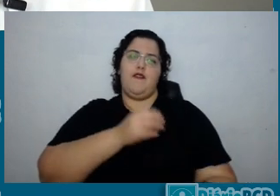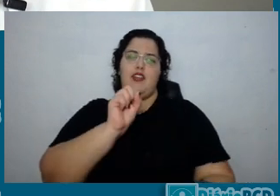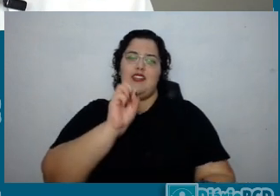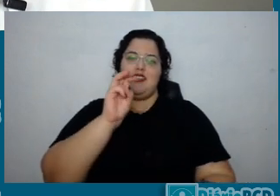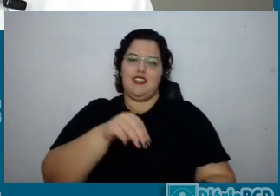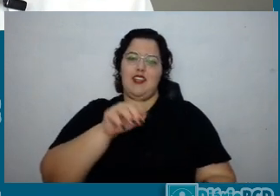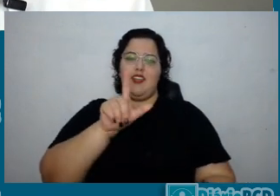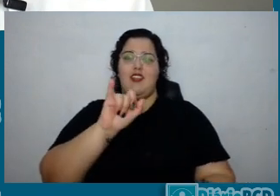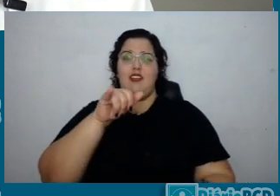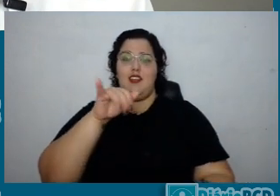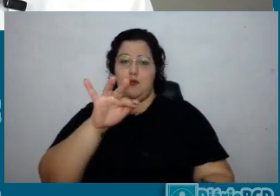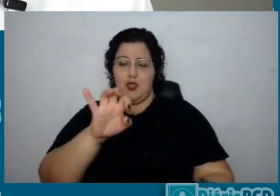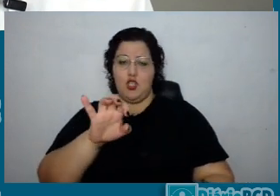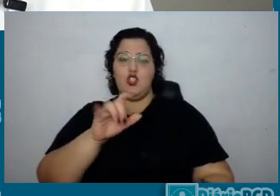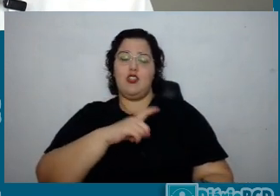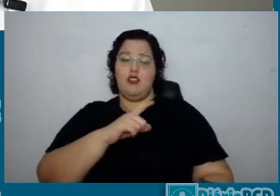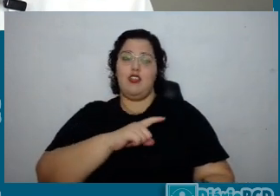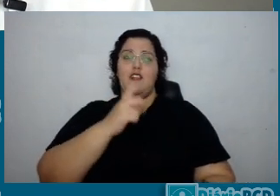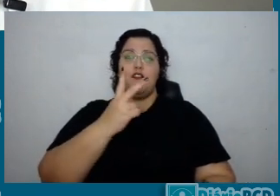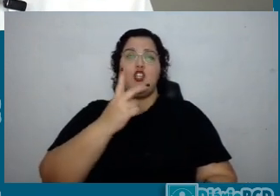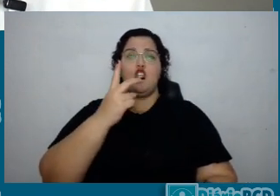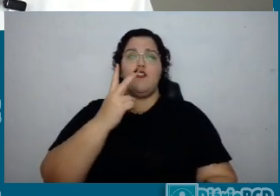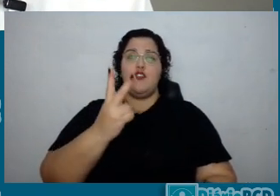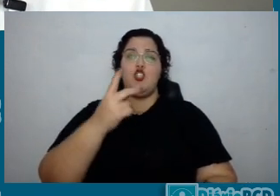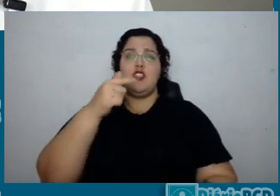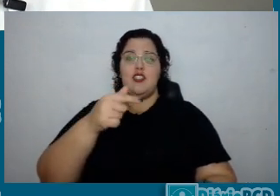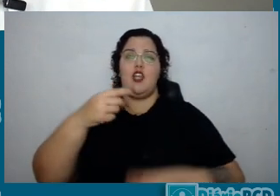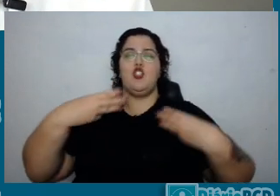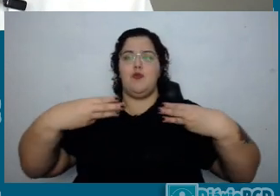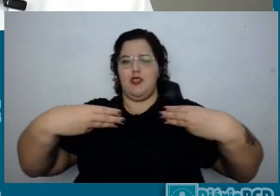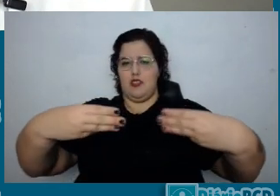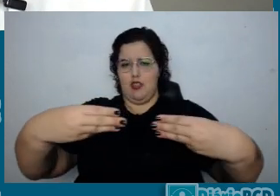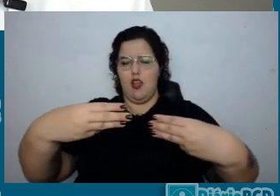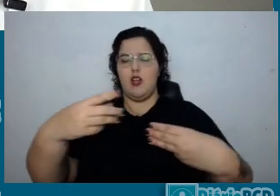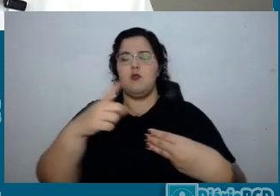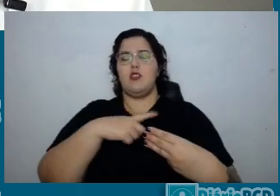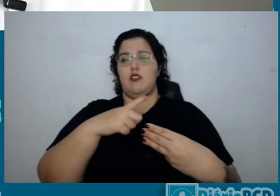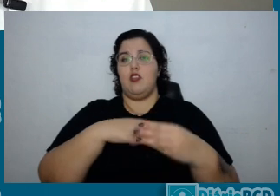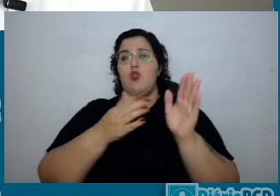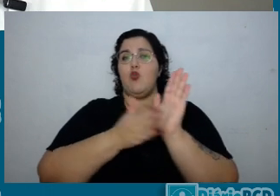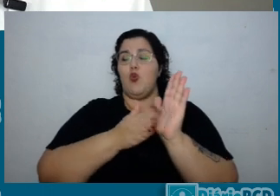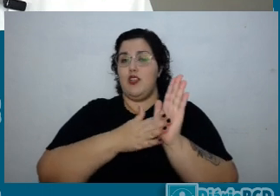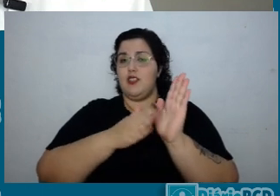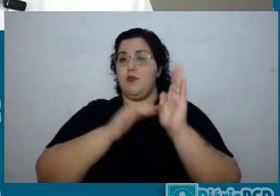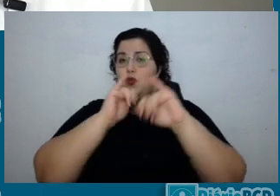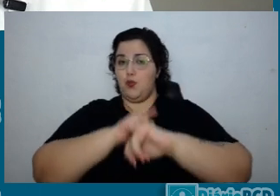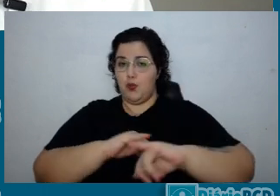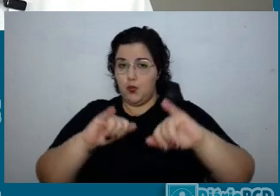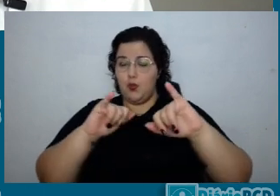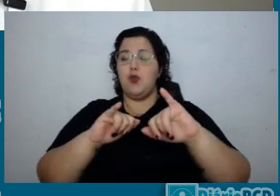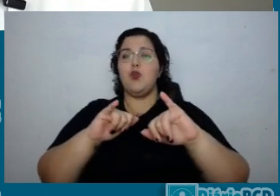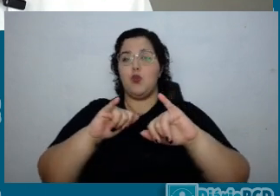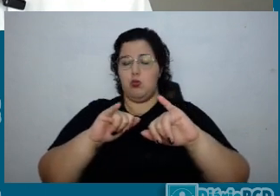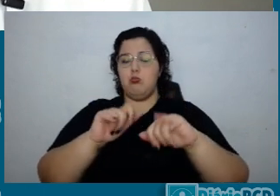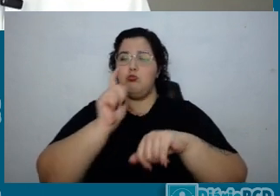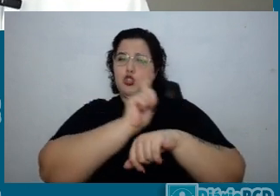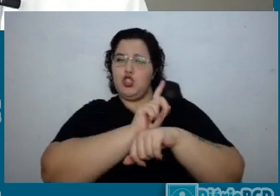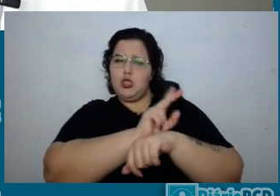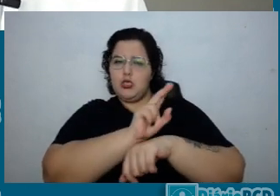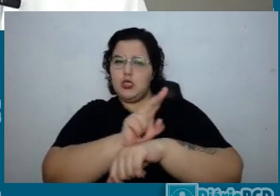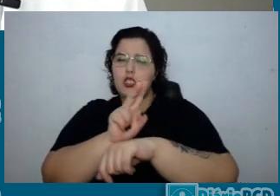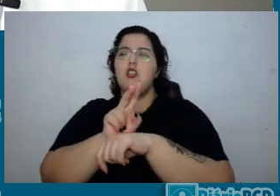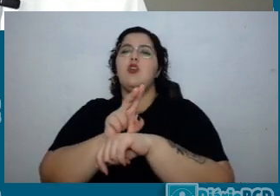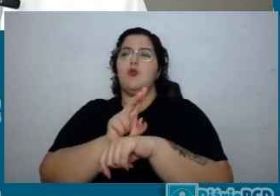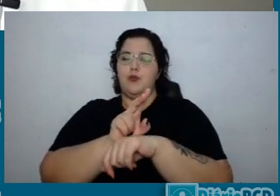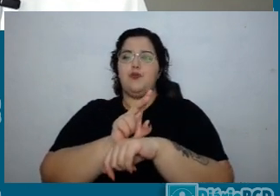Limite, ampliando esse diálogo com 27 ministérios, né, e trazendo orçamento público para essa agenda, né, para fazer a gestão pública.